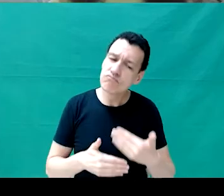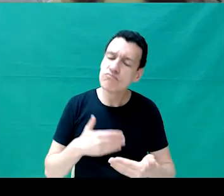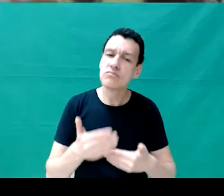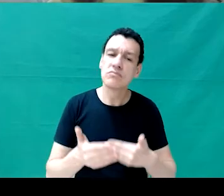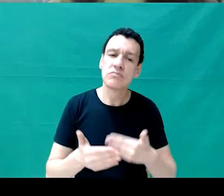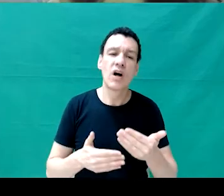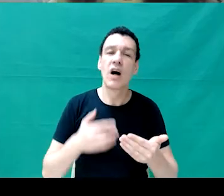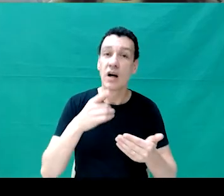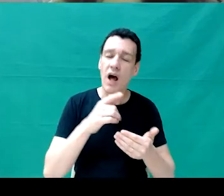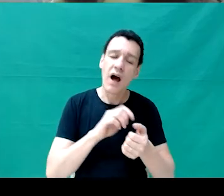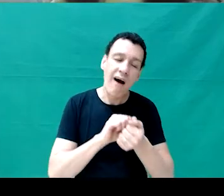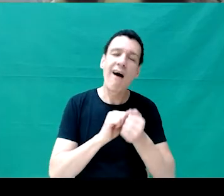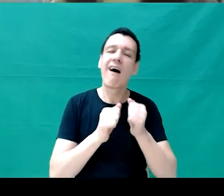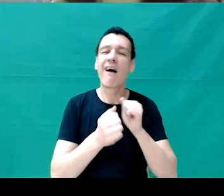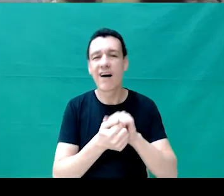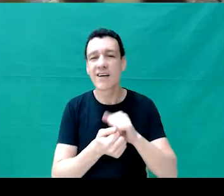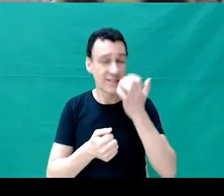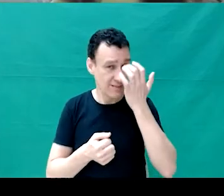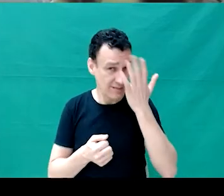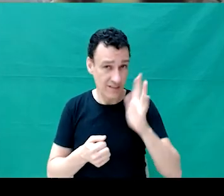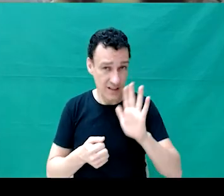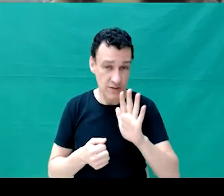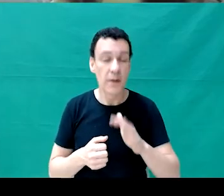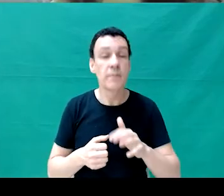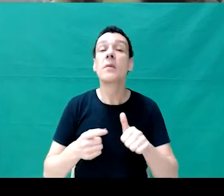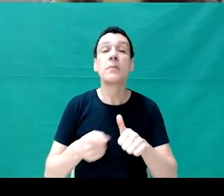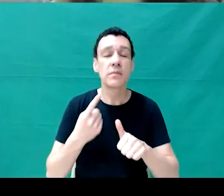se adaptar a tudo isso. Então, primeira coisa, se ouça.